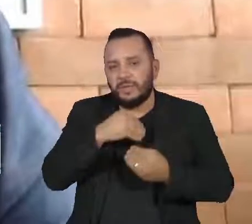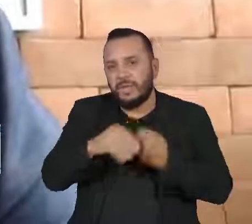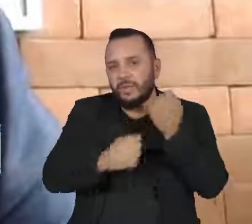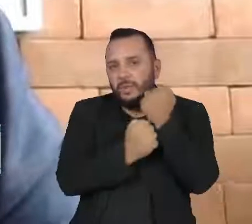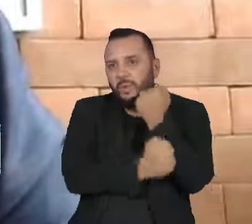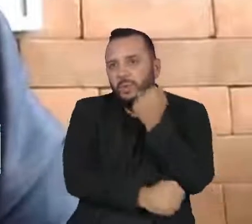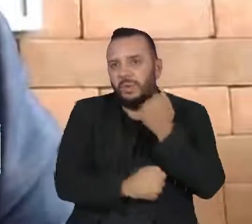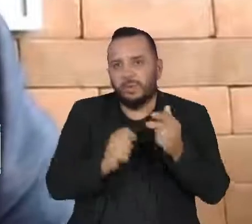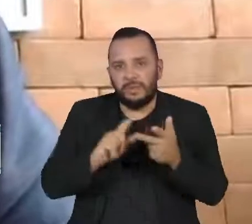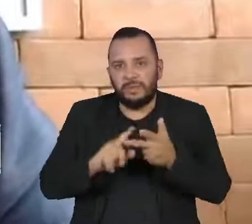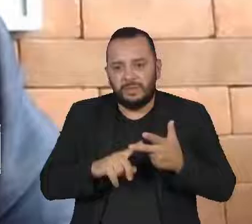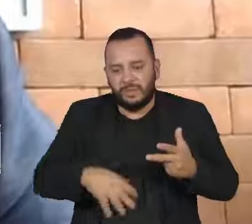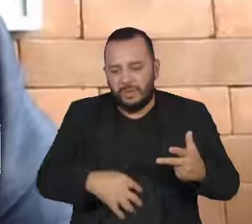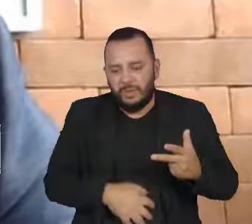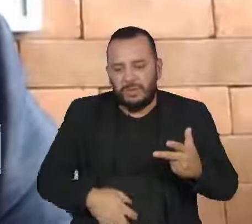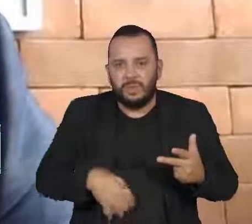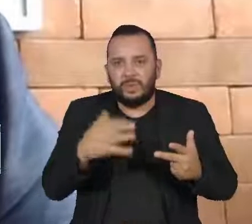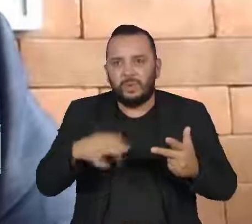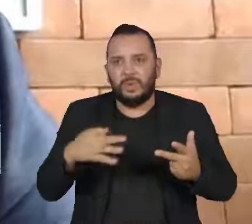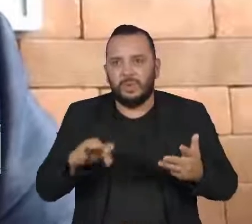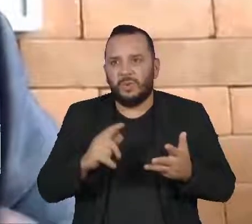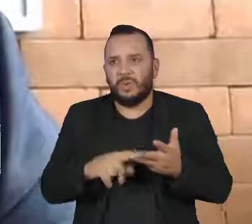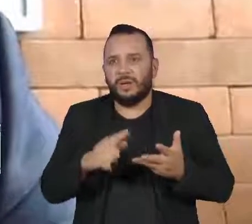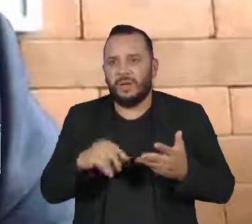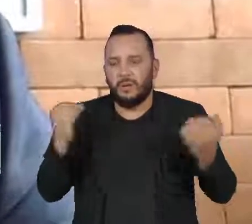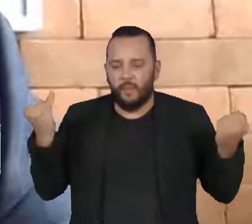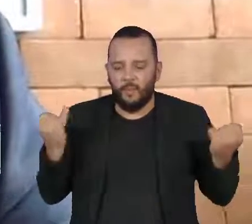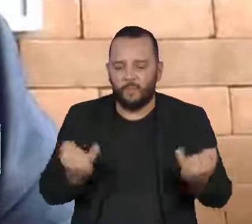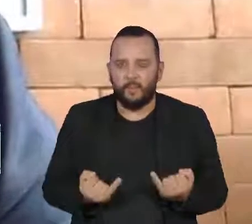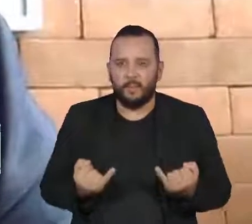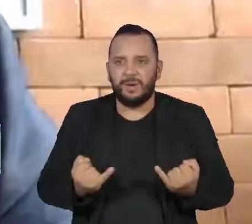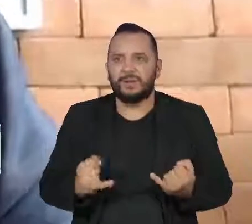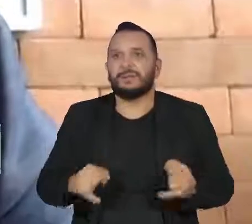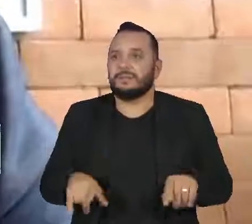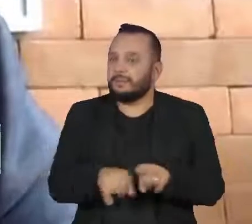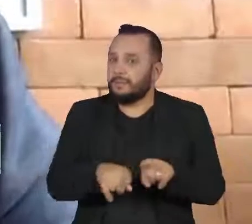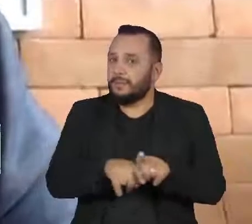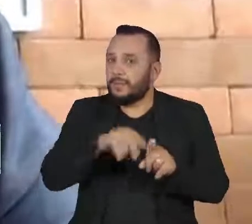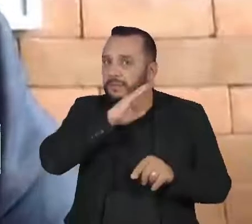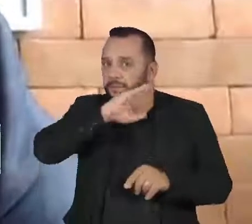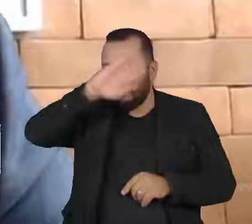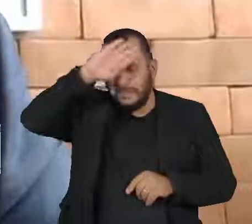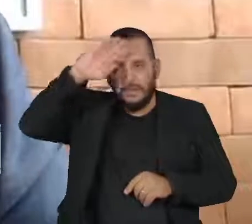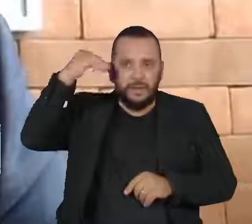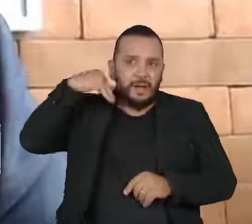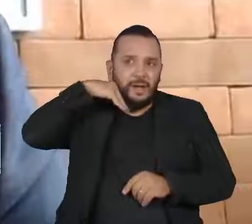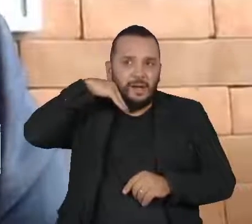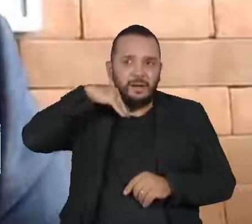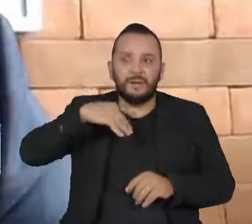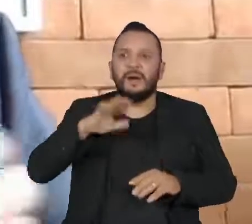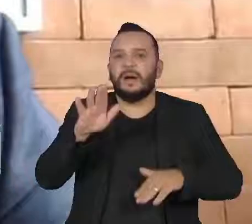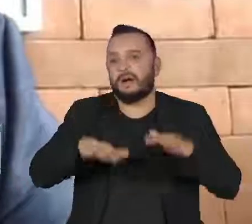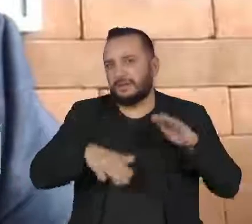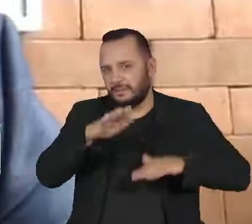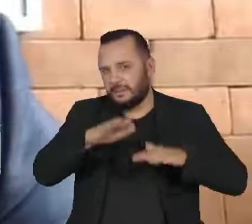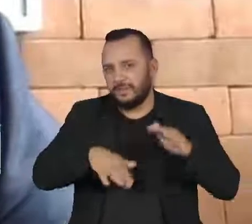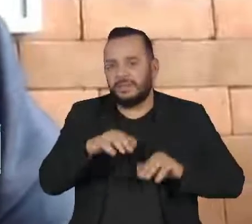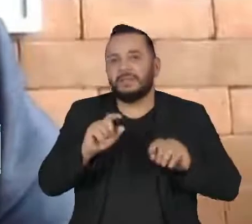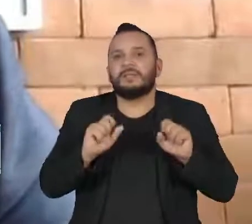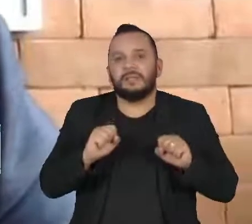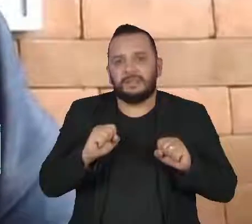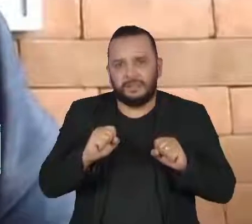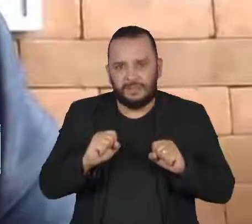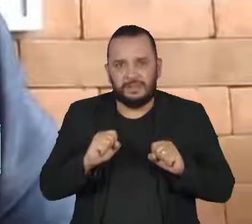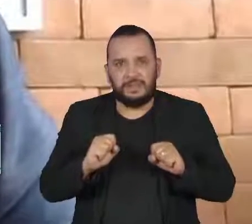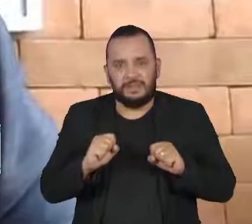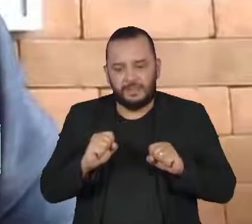melhora, emagrecimento, pode vir febre e podem surgir algumas manifestações fora do